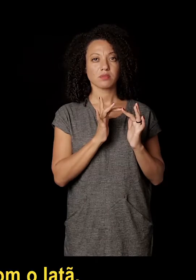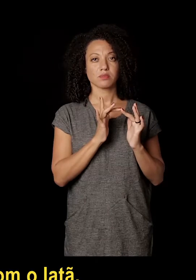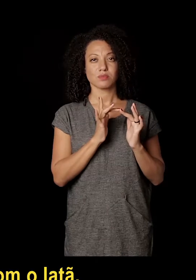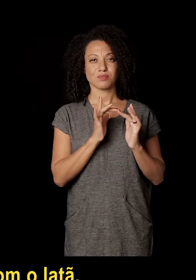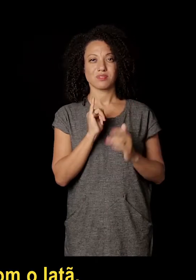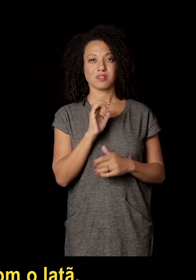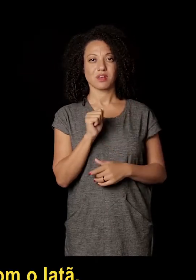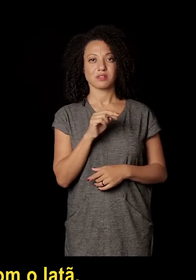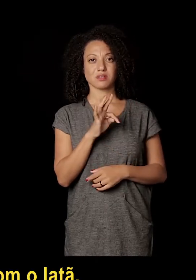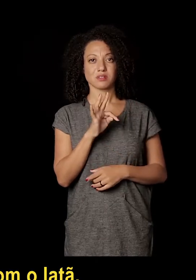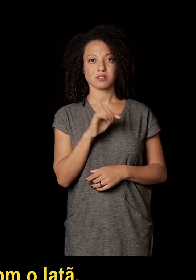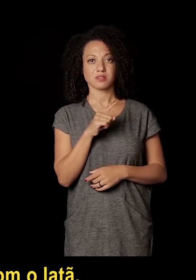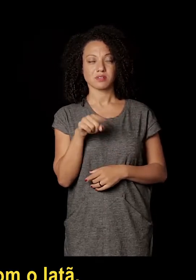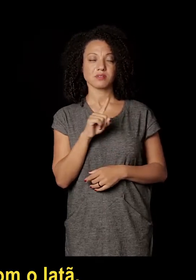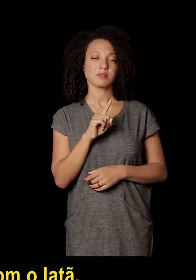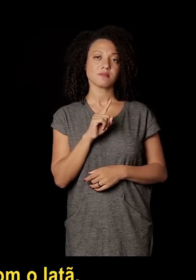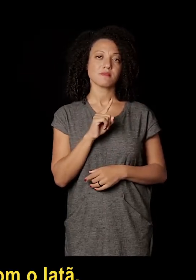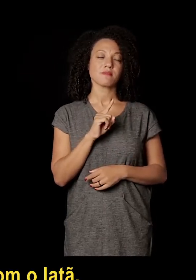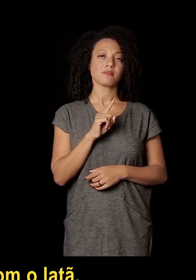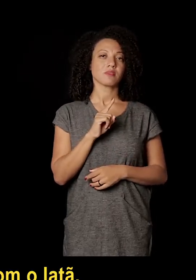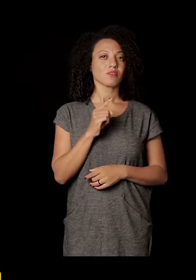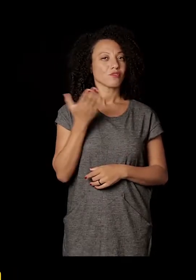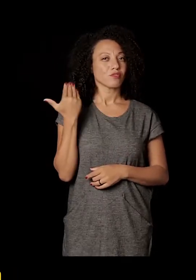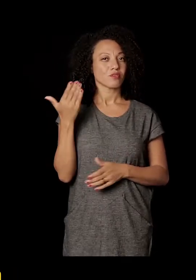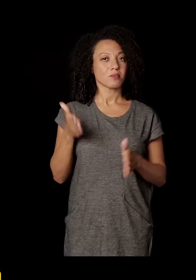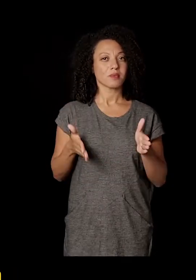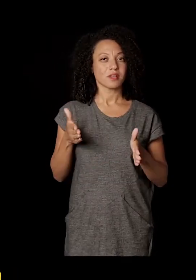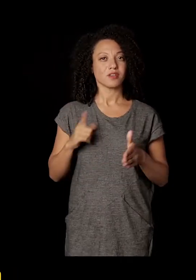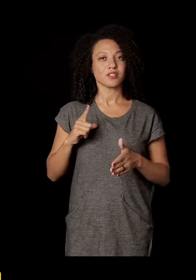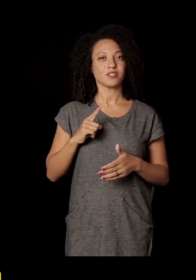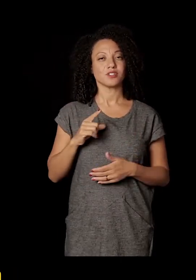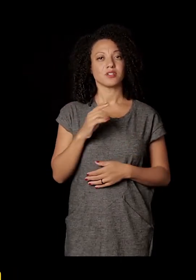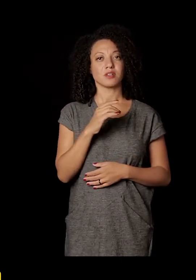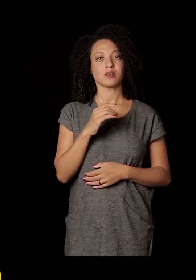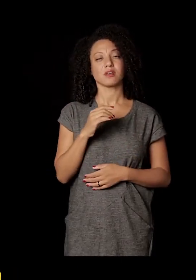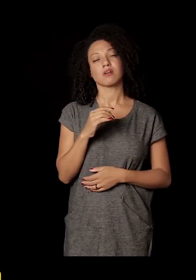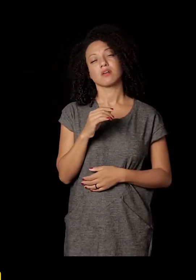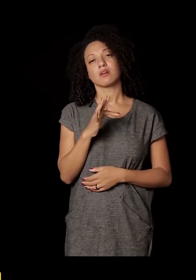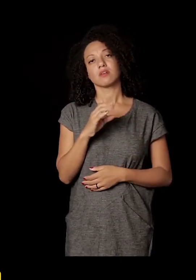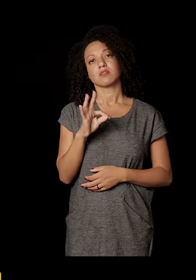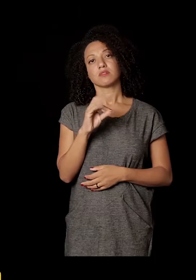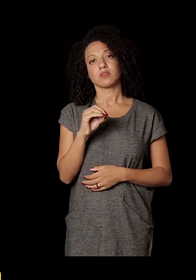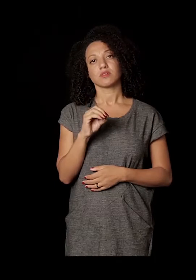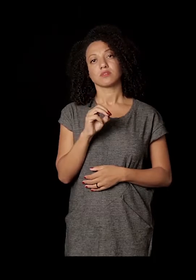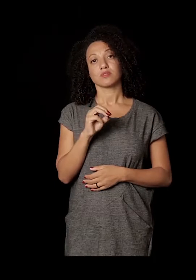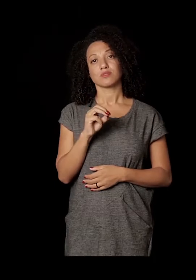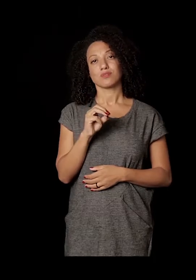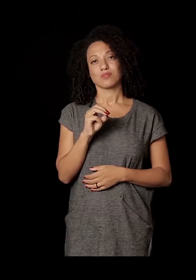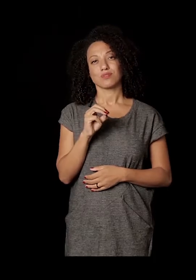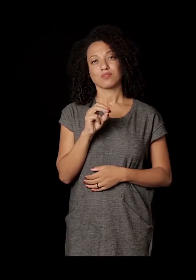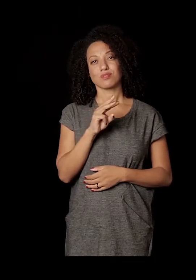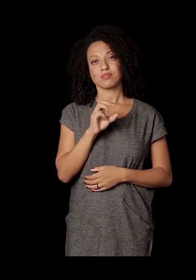Meu primeiro contato assim, com o Yatan foi naquele período em que existiu o Photosite.